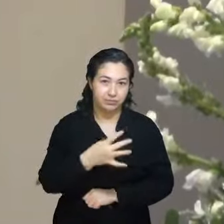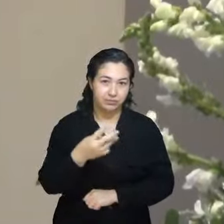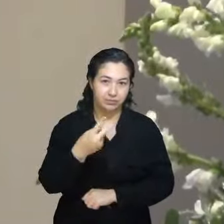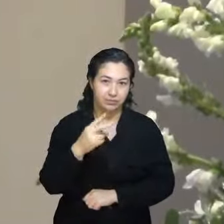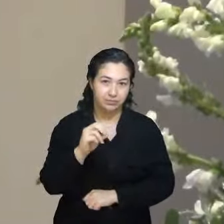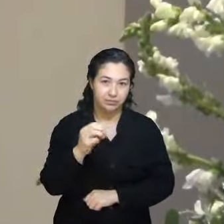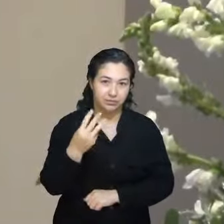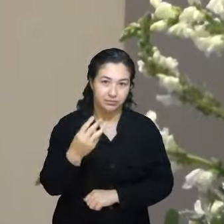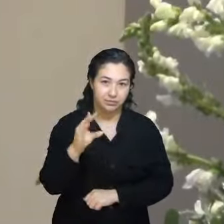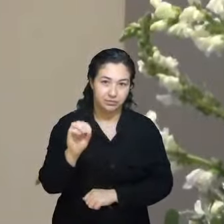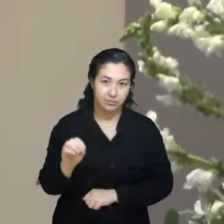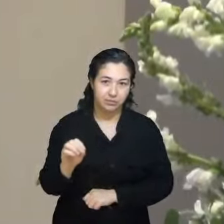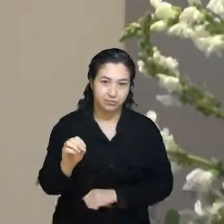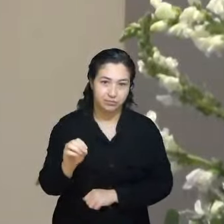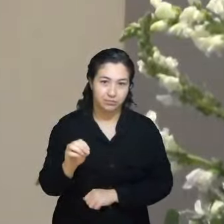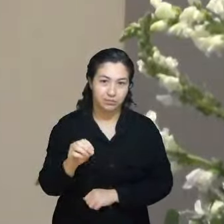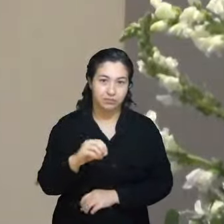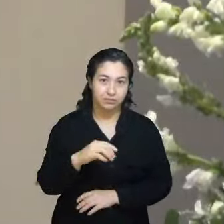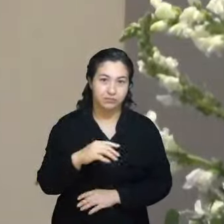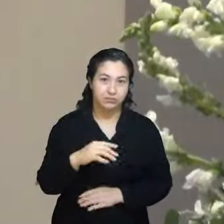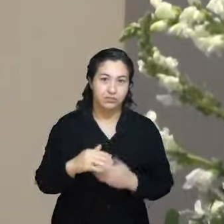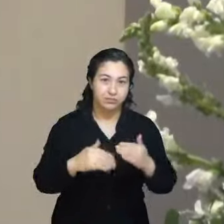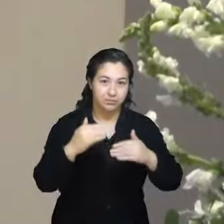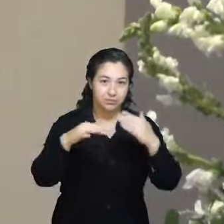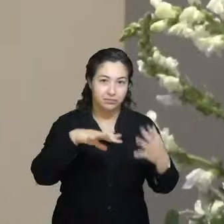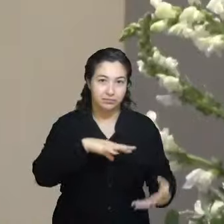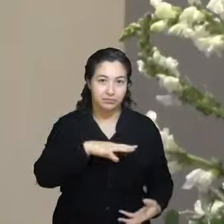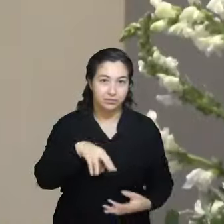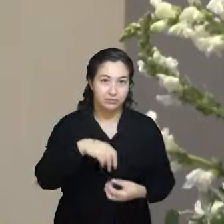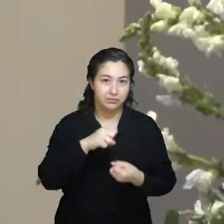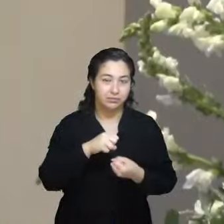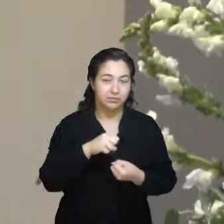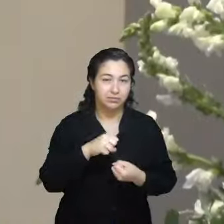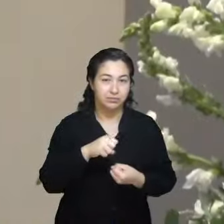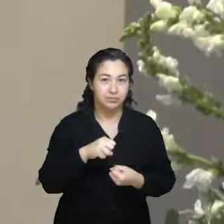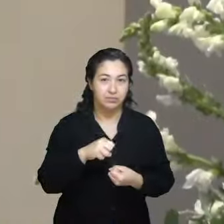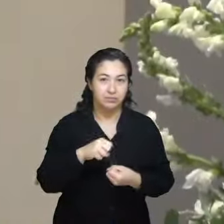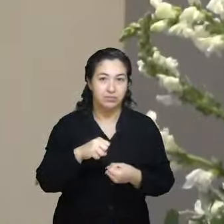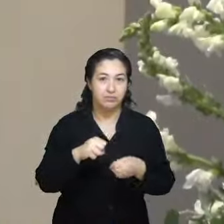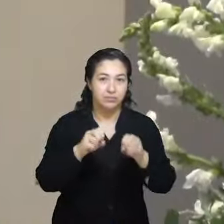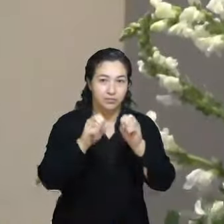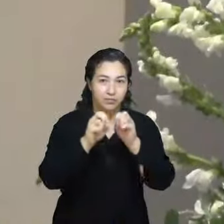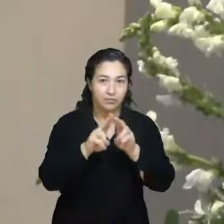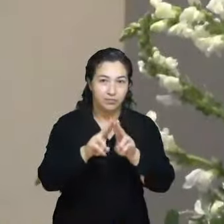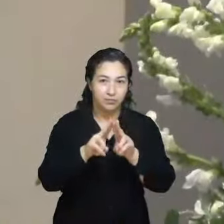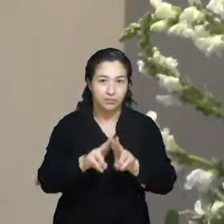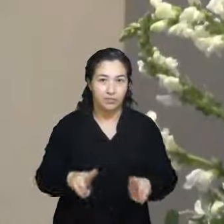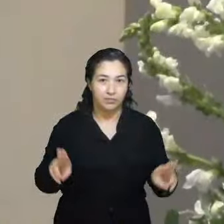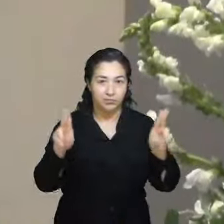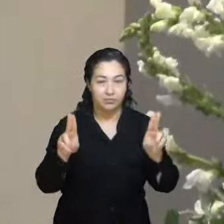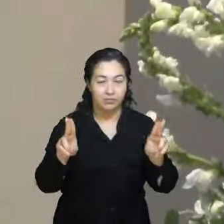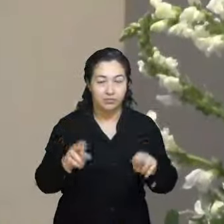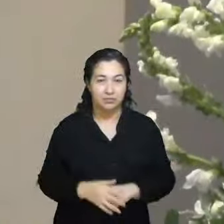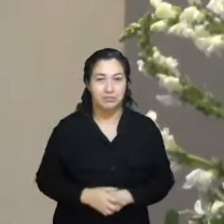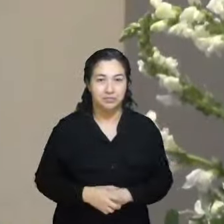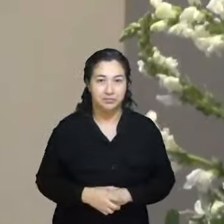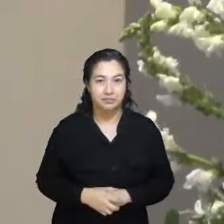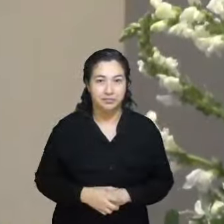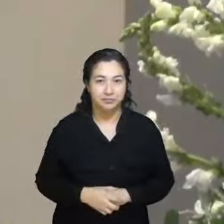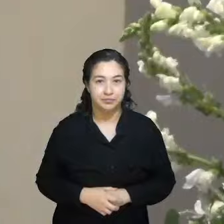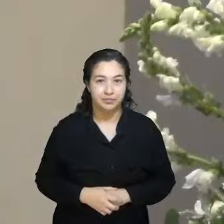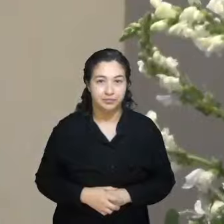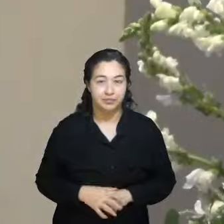desenvolvimento sustentável da Organização das Nações Unidas ONU não aá fugir dessa realidade sendo